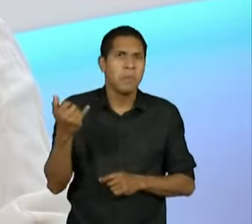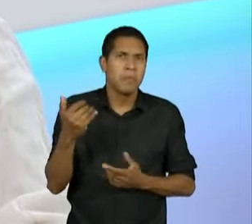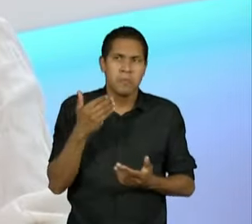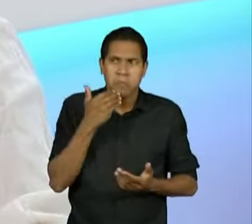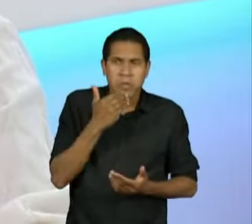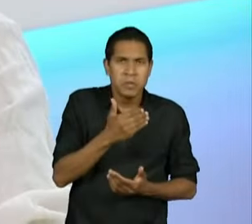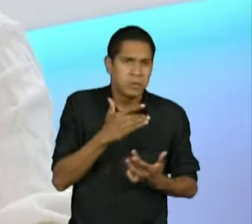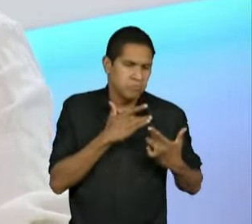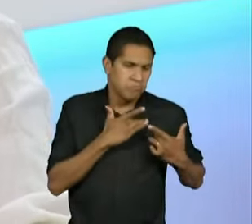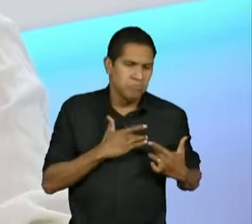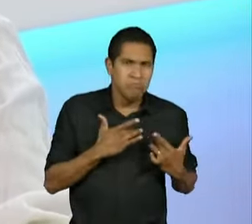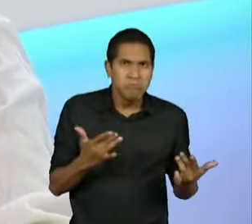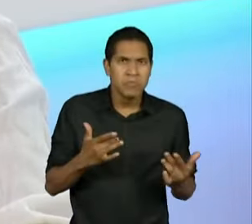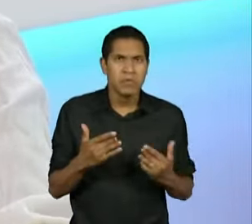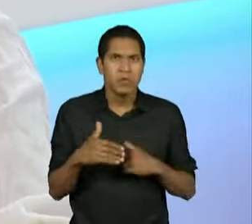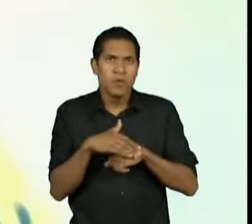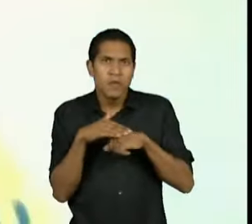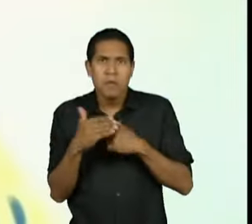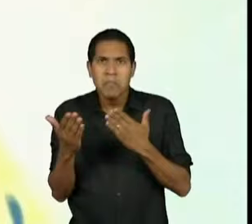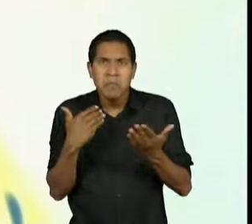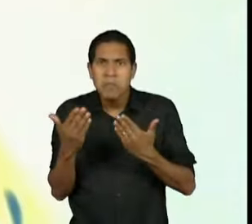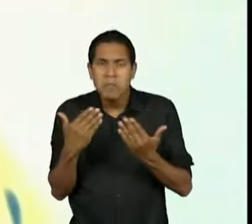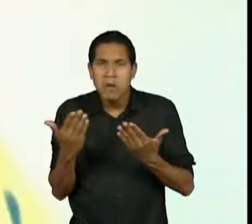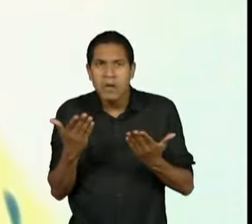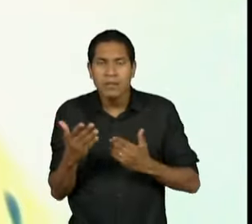de solidariedade, procurar conversa? Não,